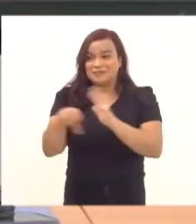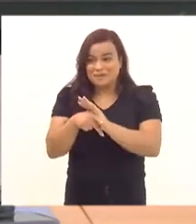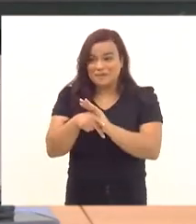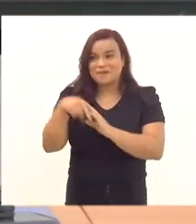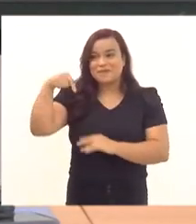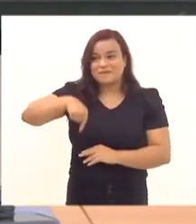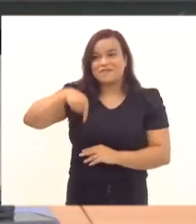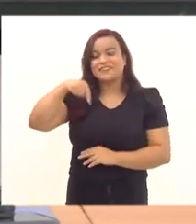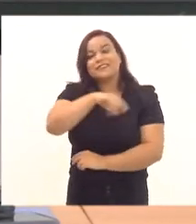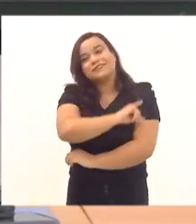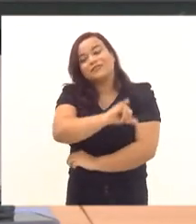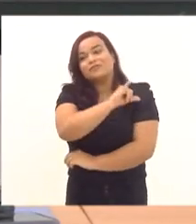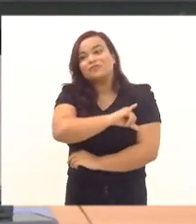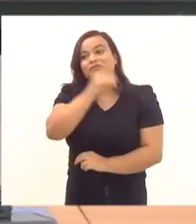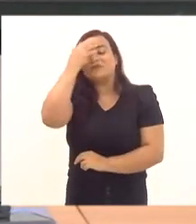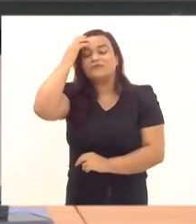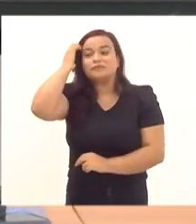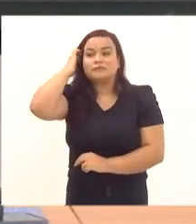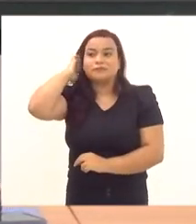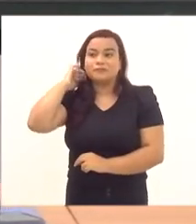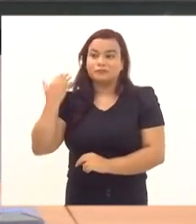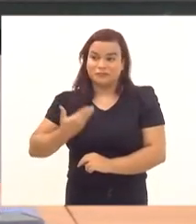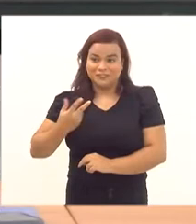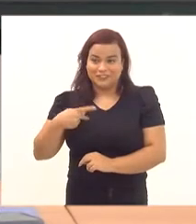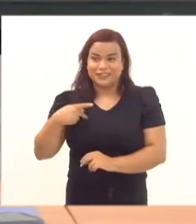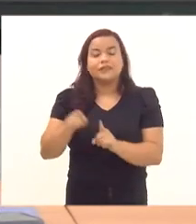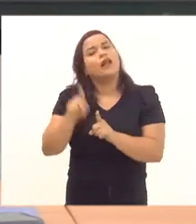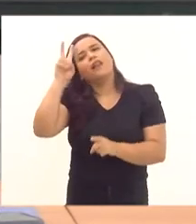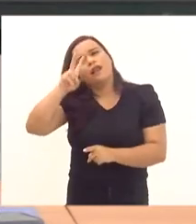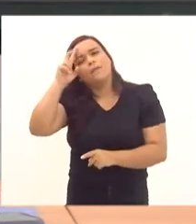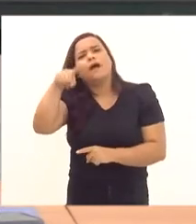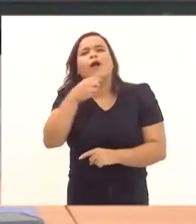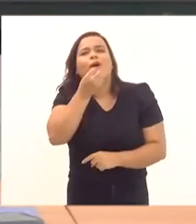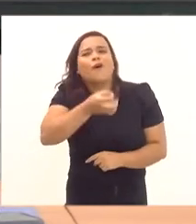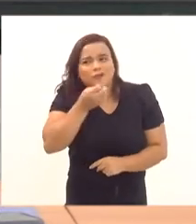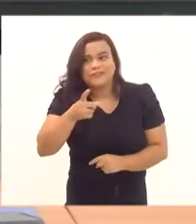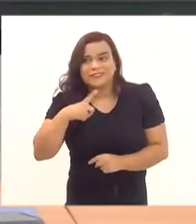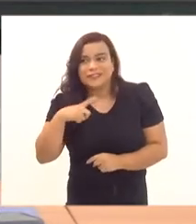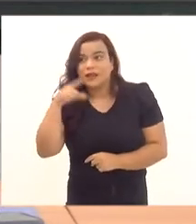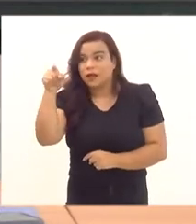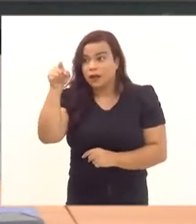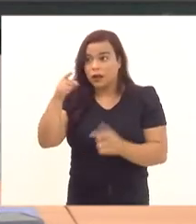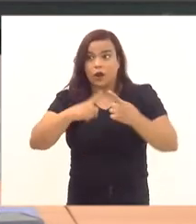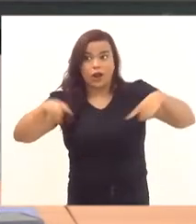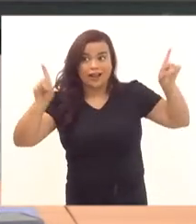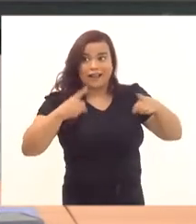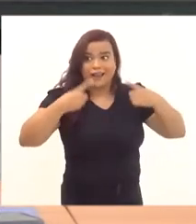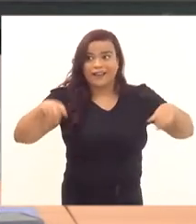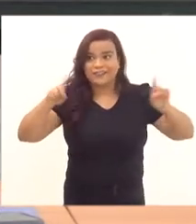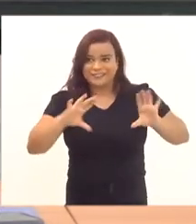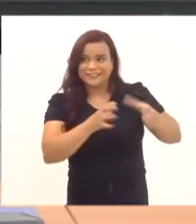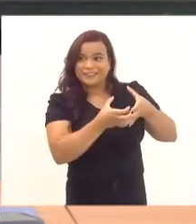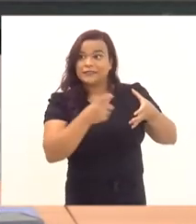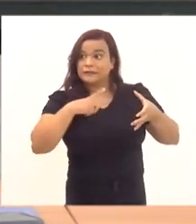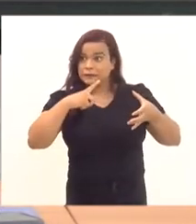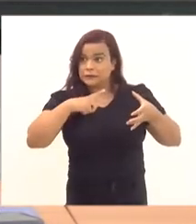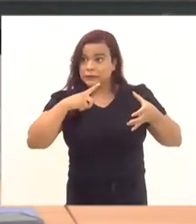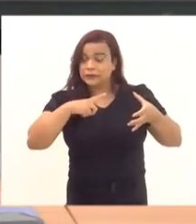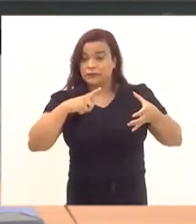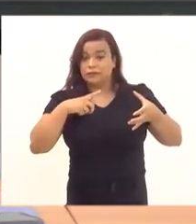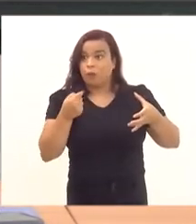você começou a contar que essa orquestra esteve a perigo